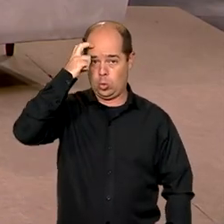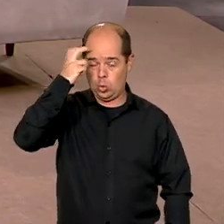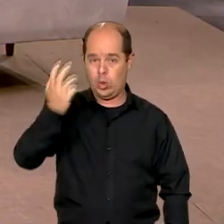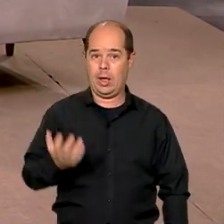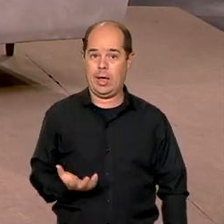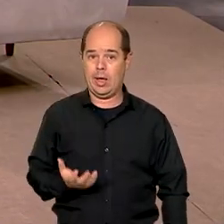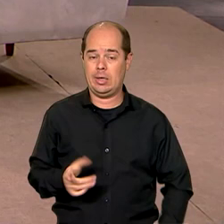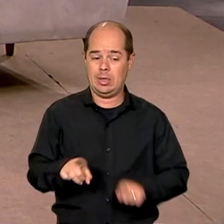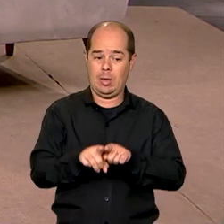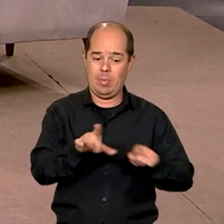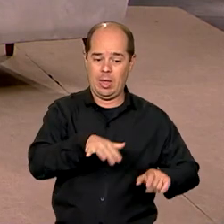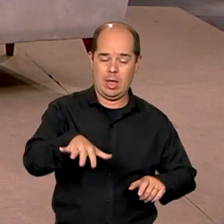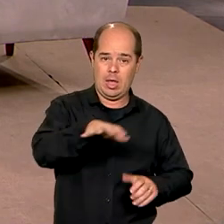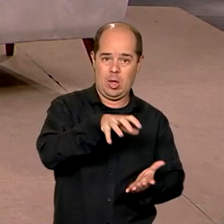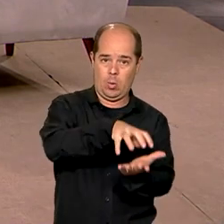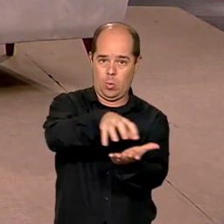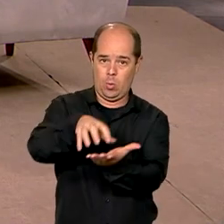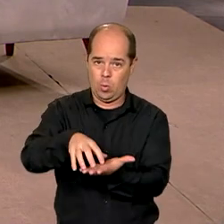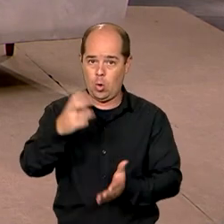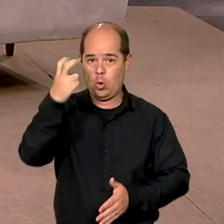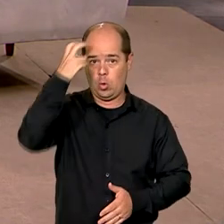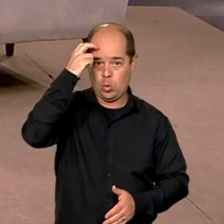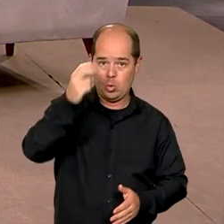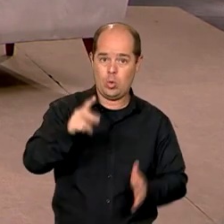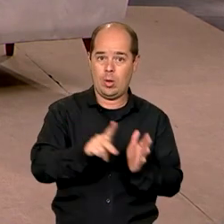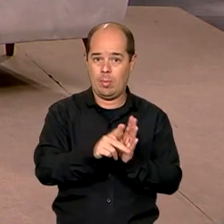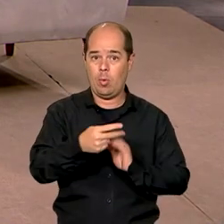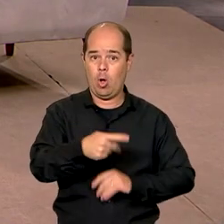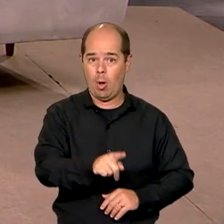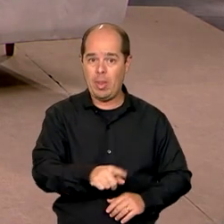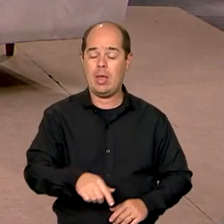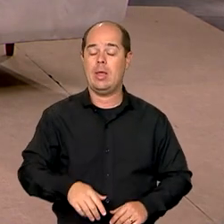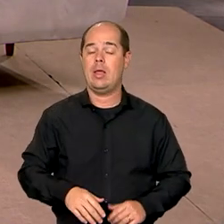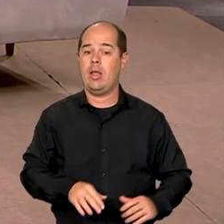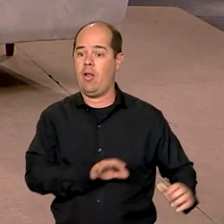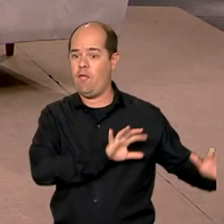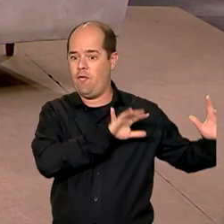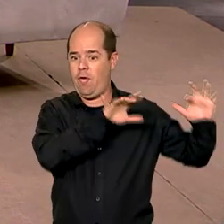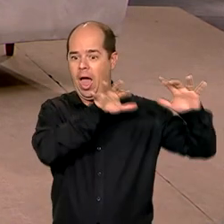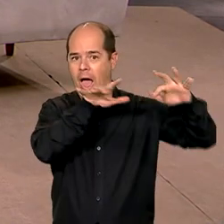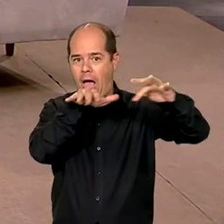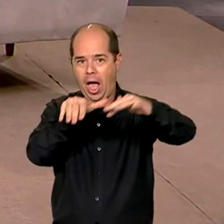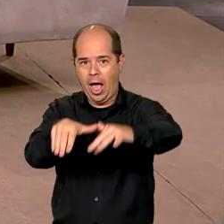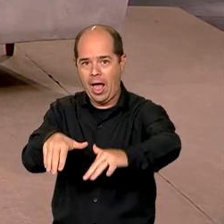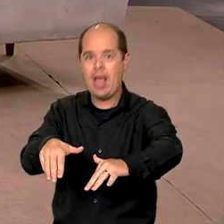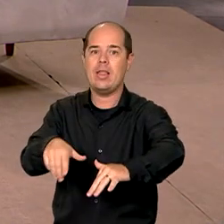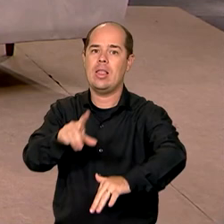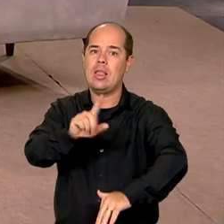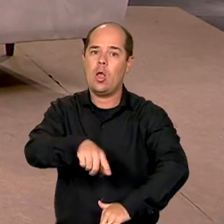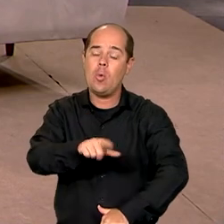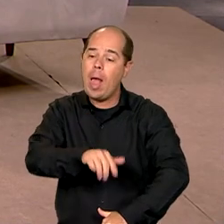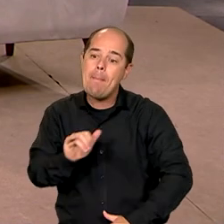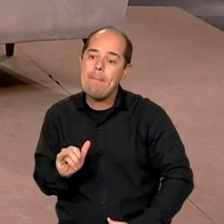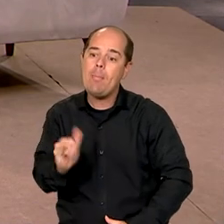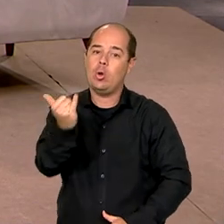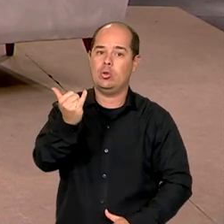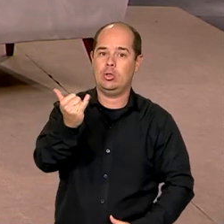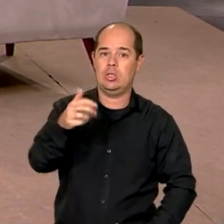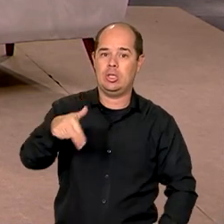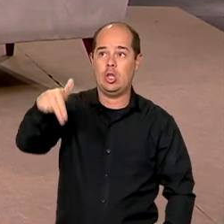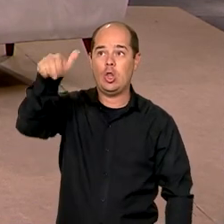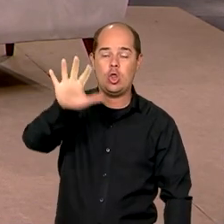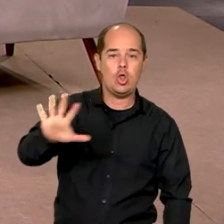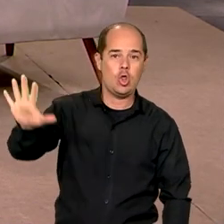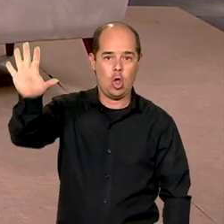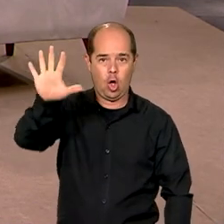agentes culturais que estão vindo de todo o Brasil e do exterior. É uma oportunidade que nós estamos dando para a região norte, uma